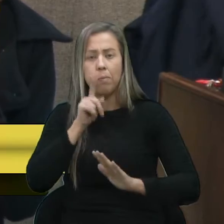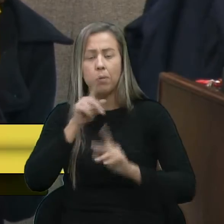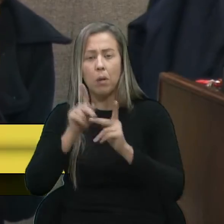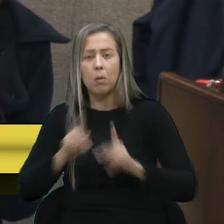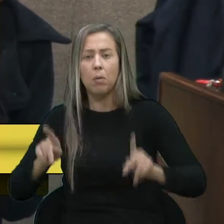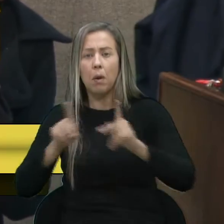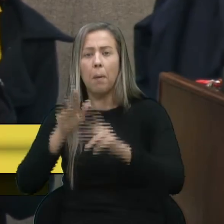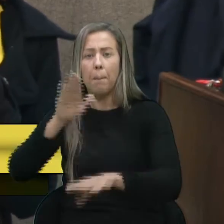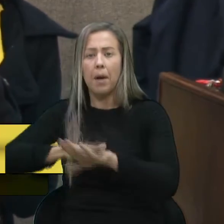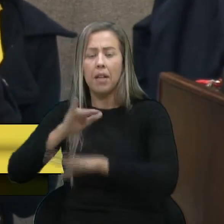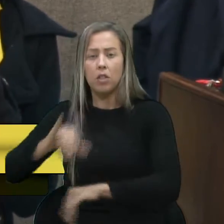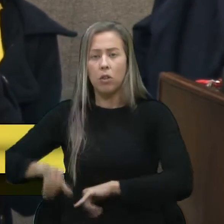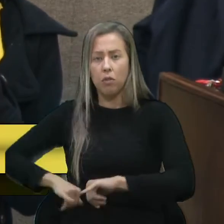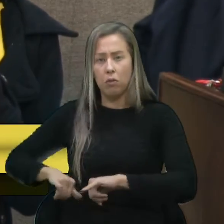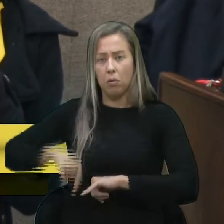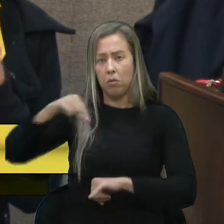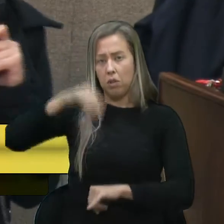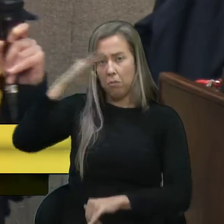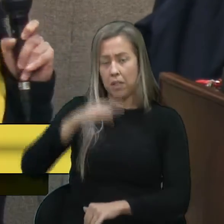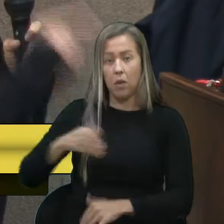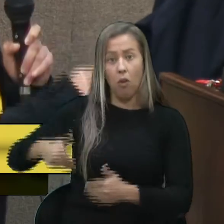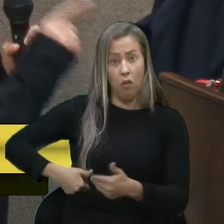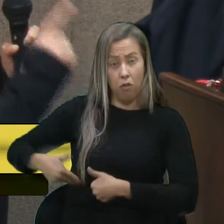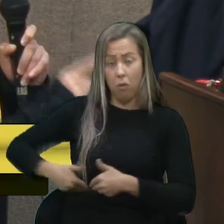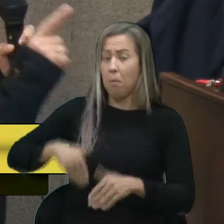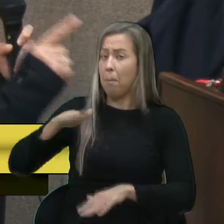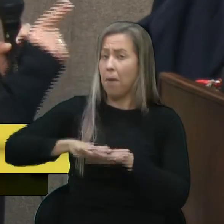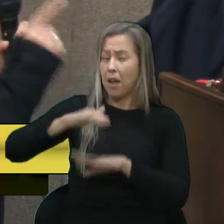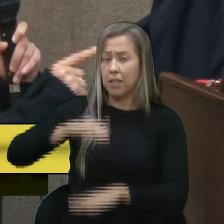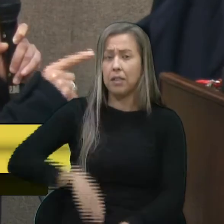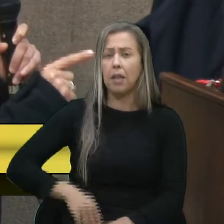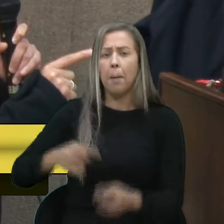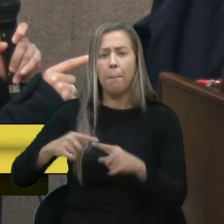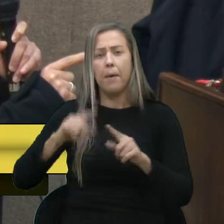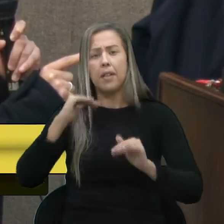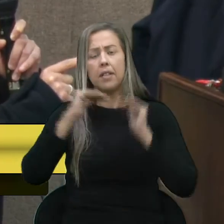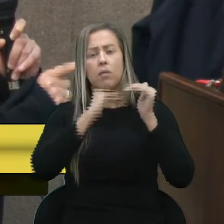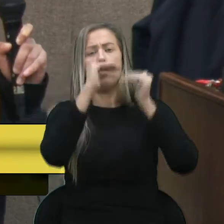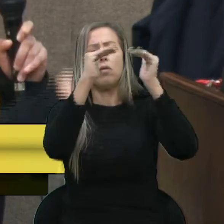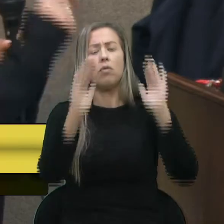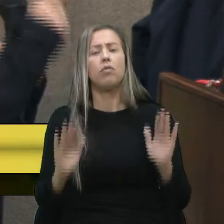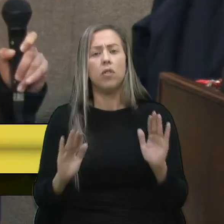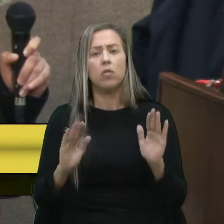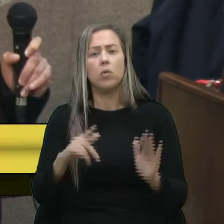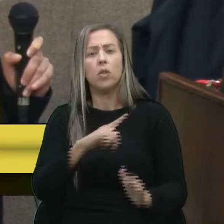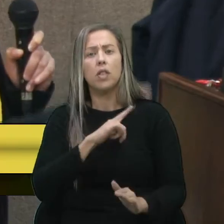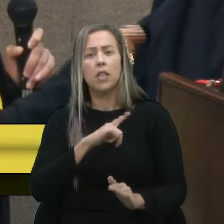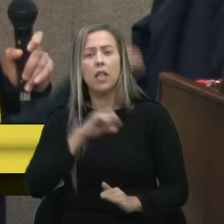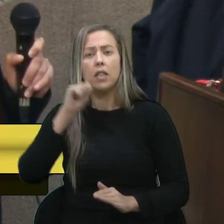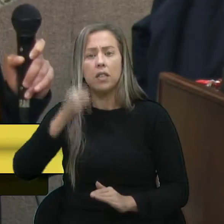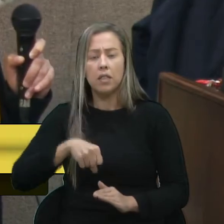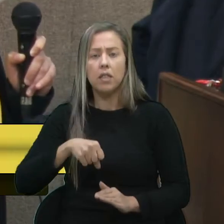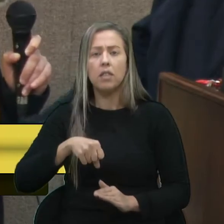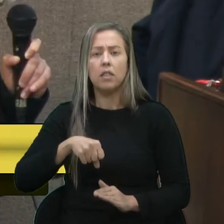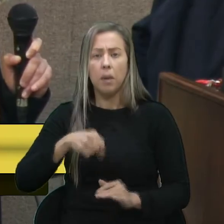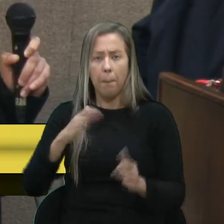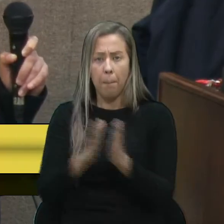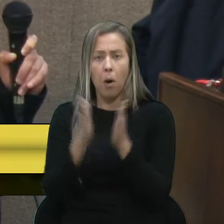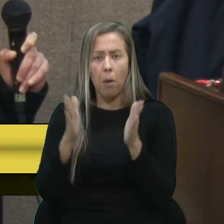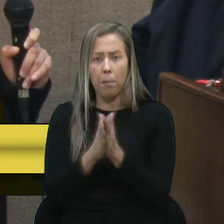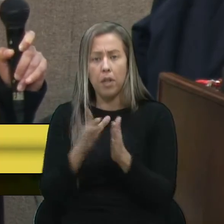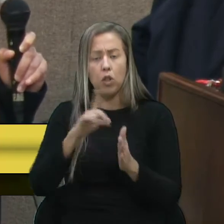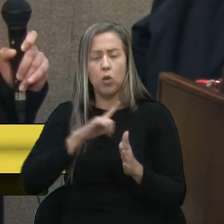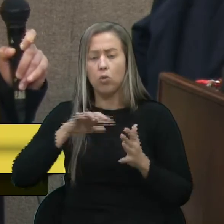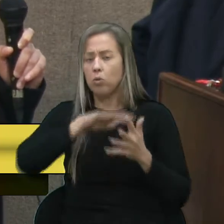passa mais fome do que no Brasil. Mas eles são desenvolvidos. Existe pobre em todo